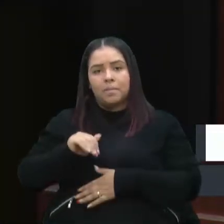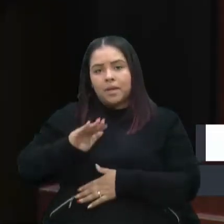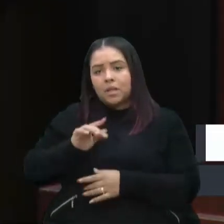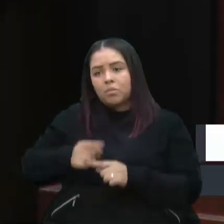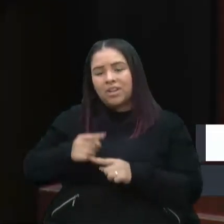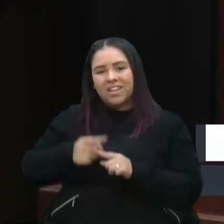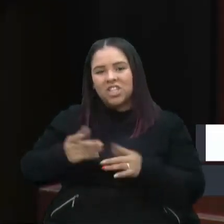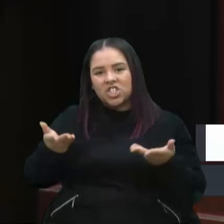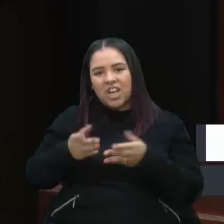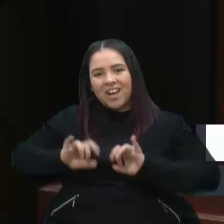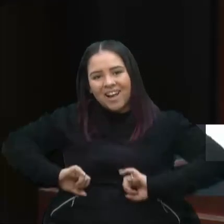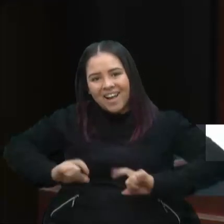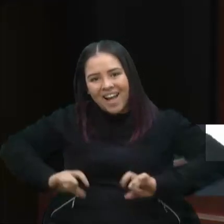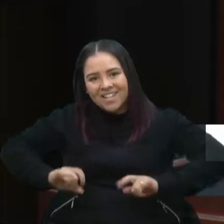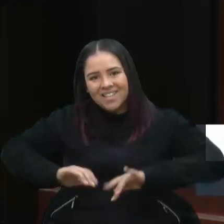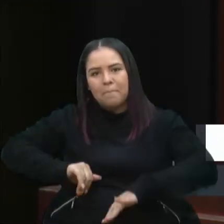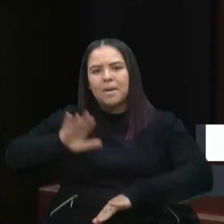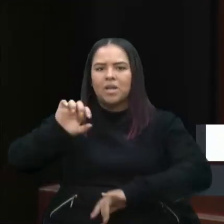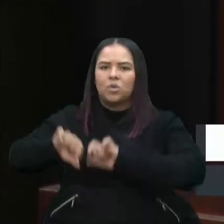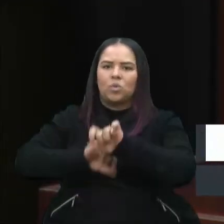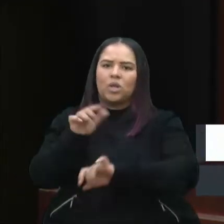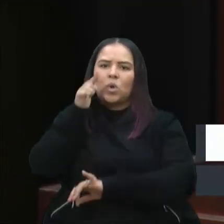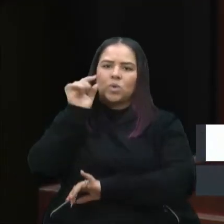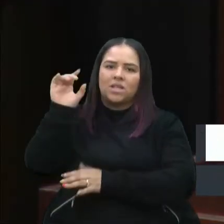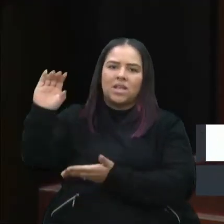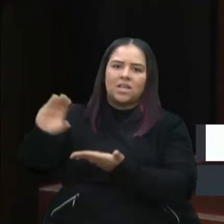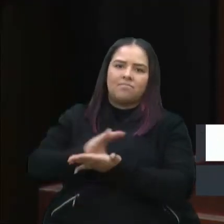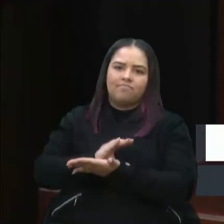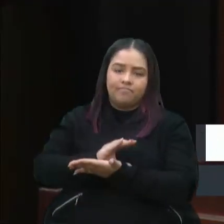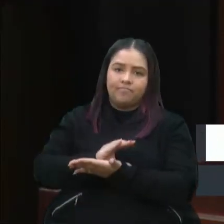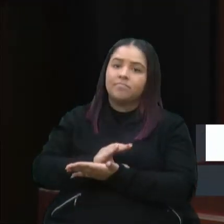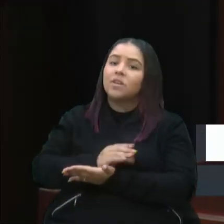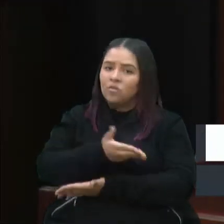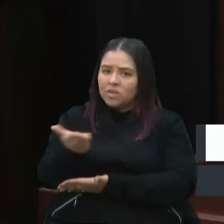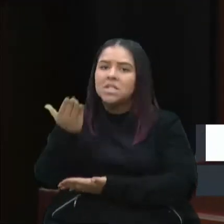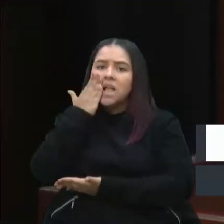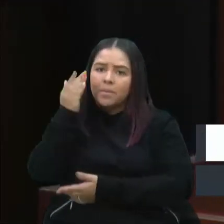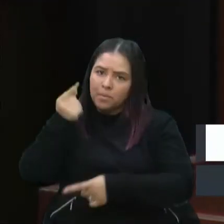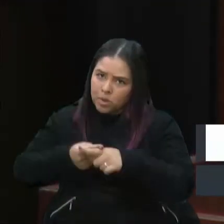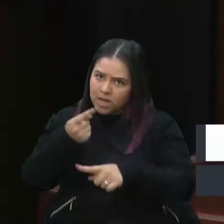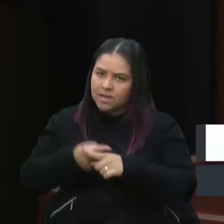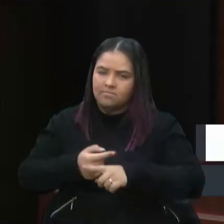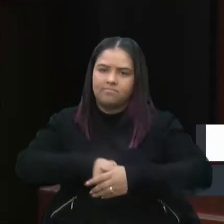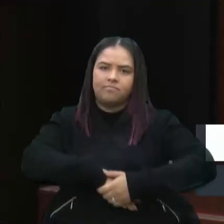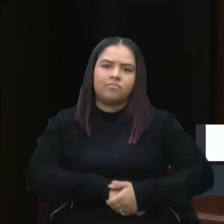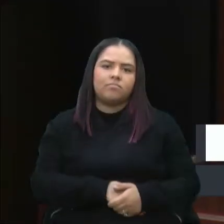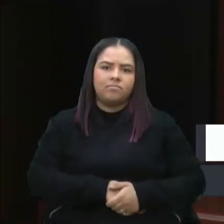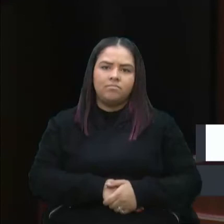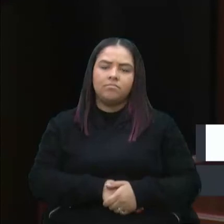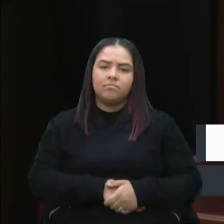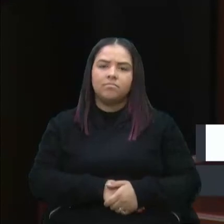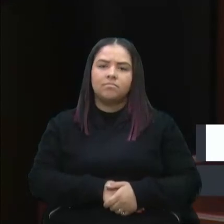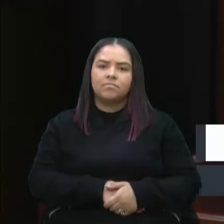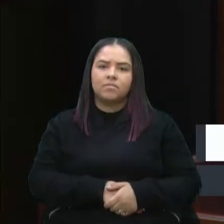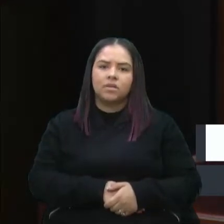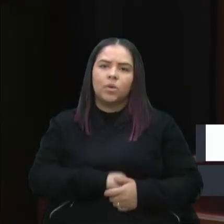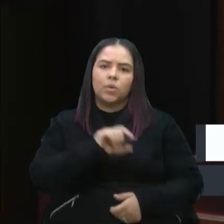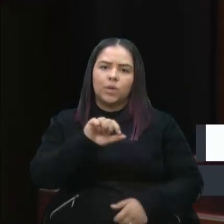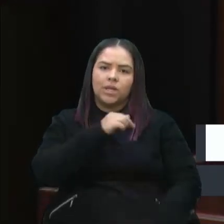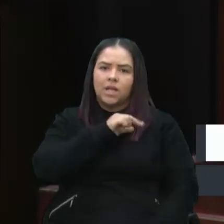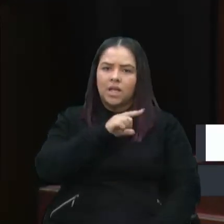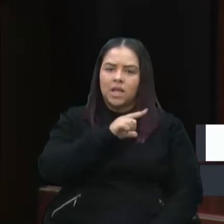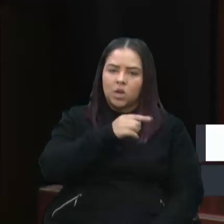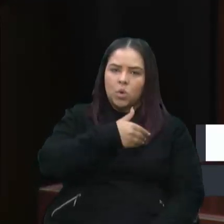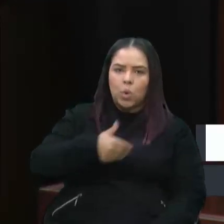já gasta mais do que arrecada. Então vocês estão sabendo por quê, né? Segundo o governo, que as